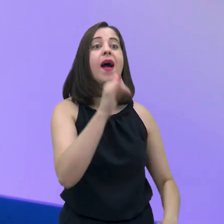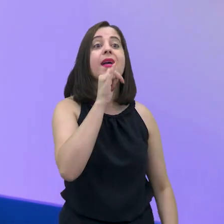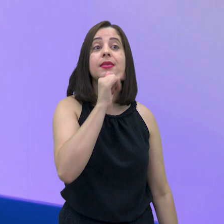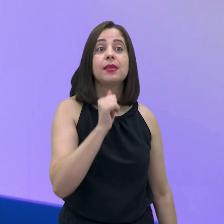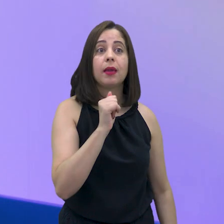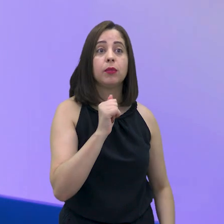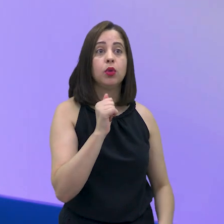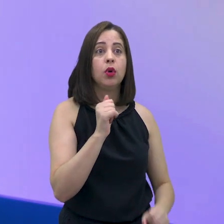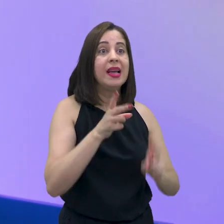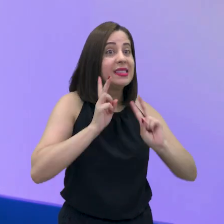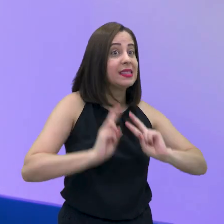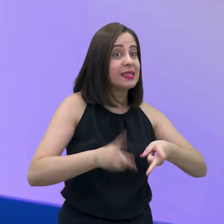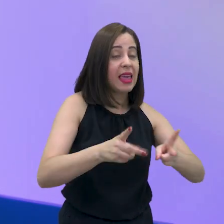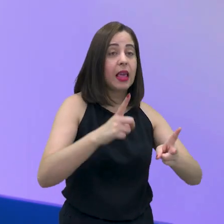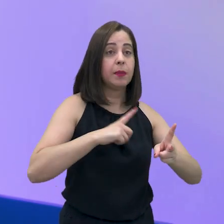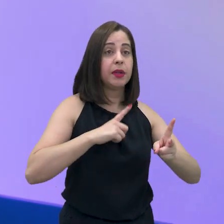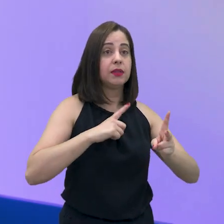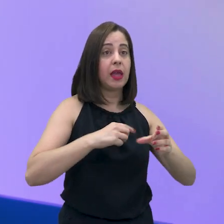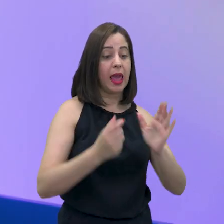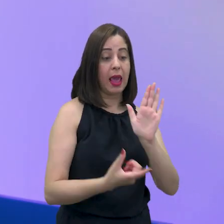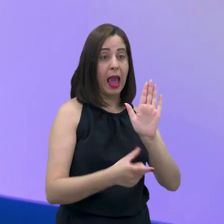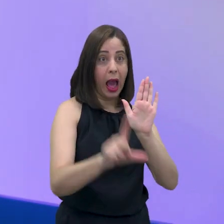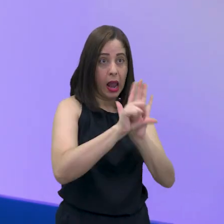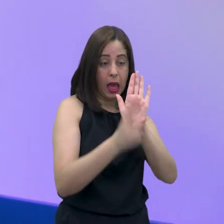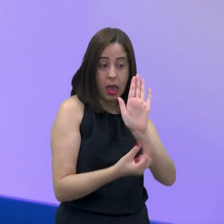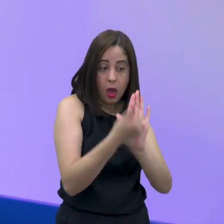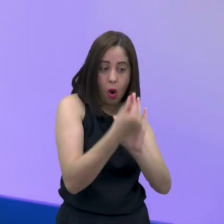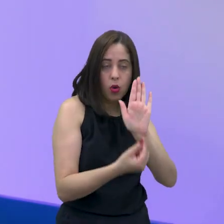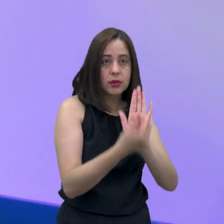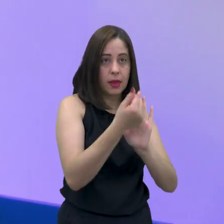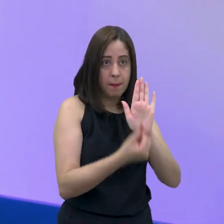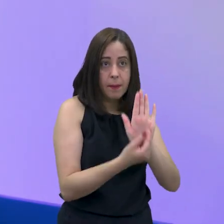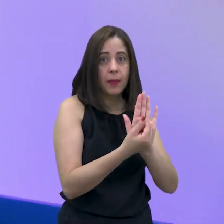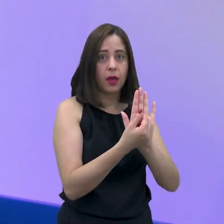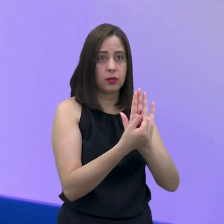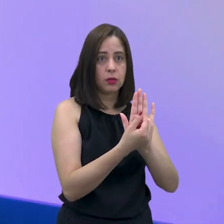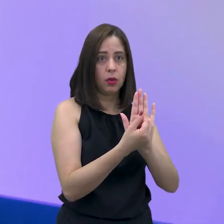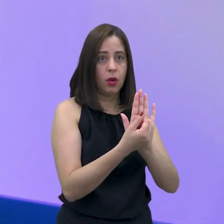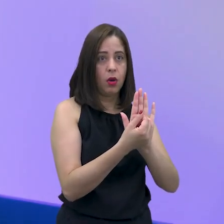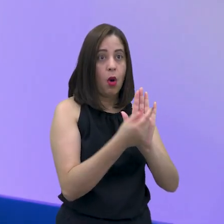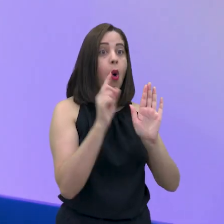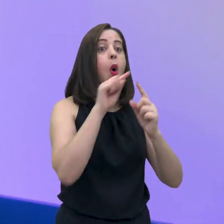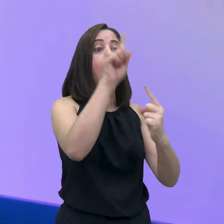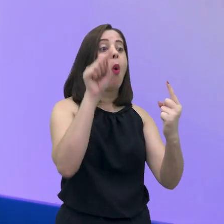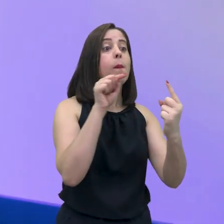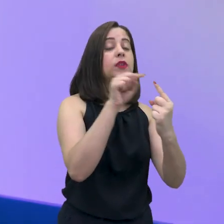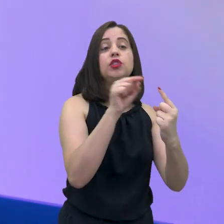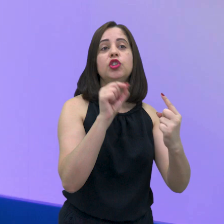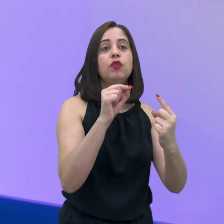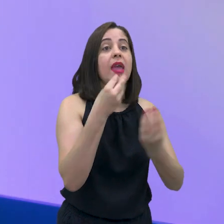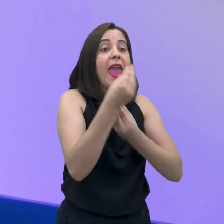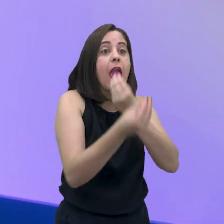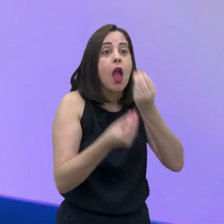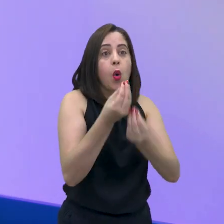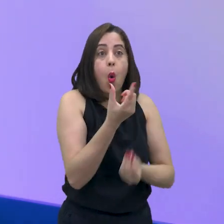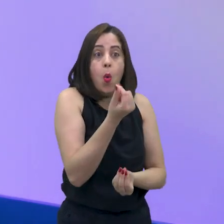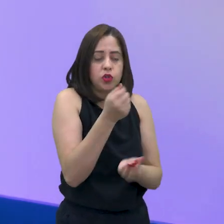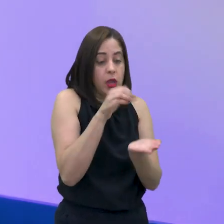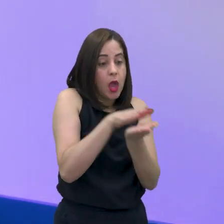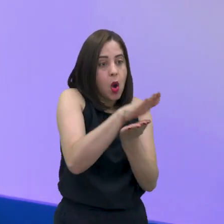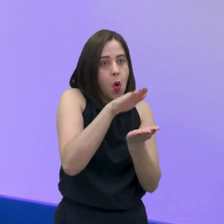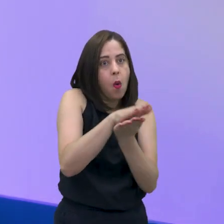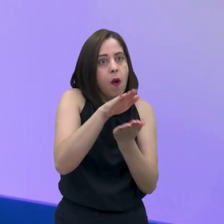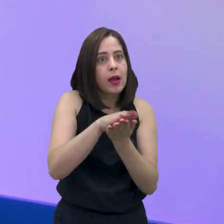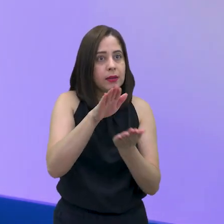temos, todo ano, vota a lei orçamentária. É no orçamento público que você verifica o que vai acontecer e o que não vai